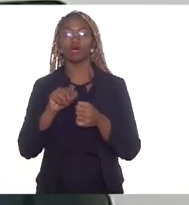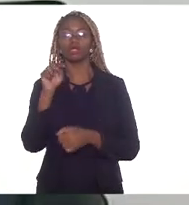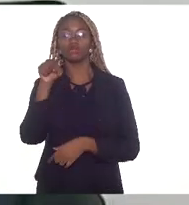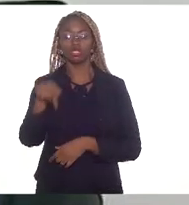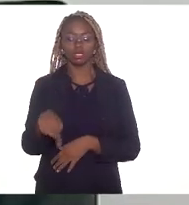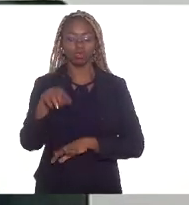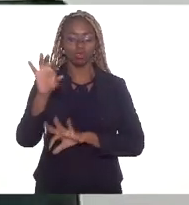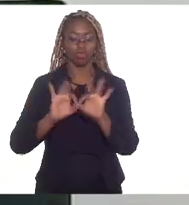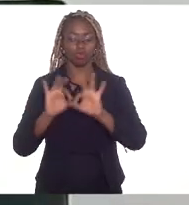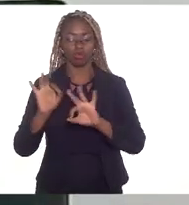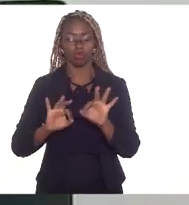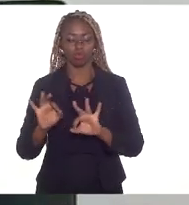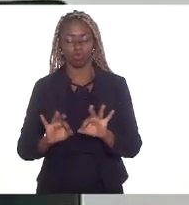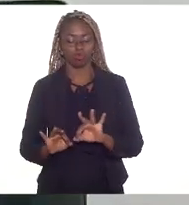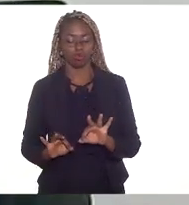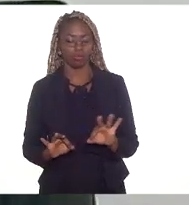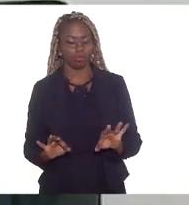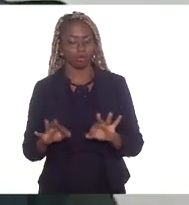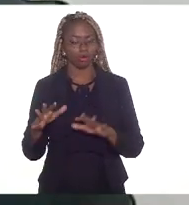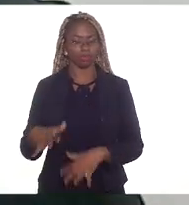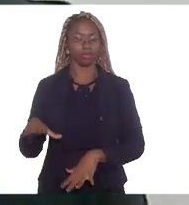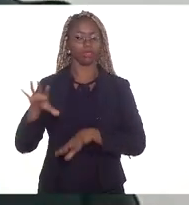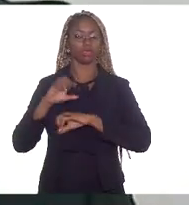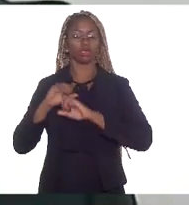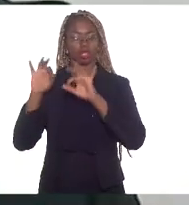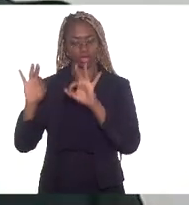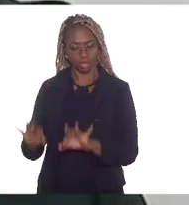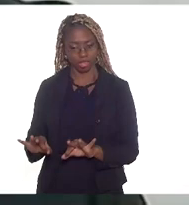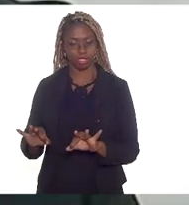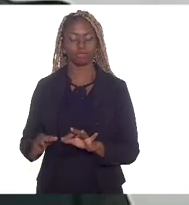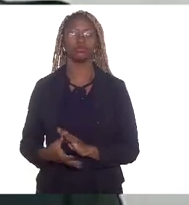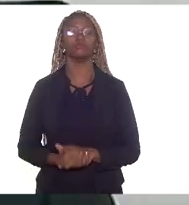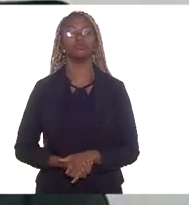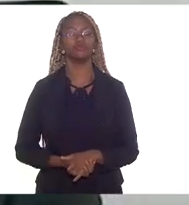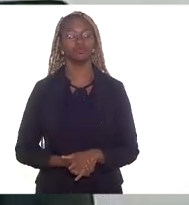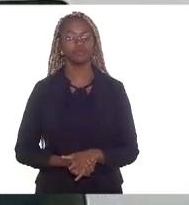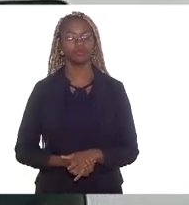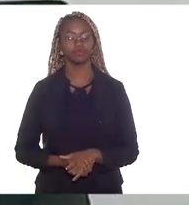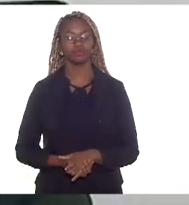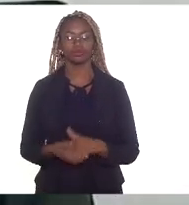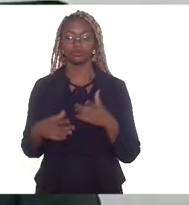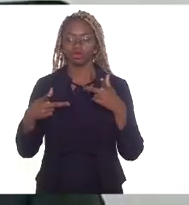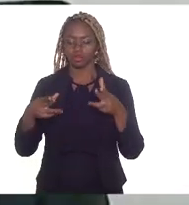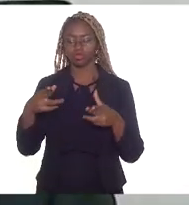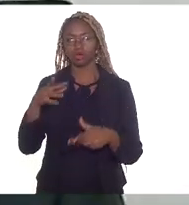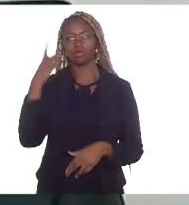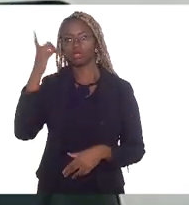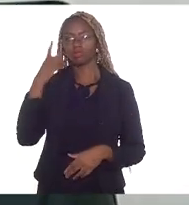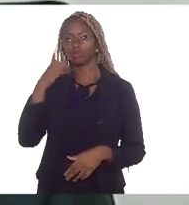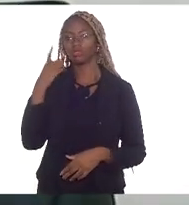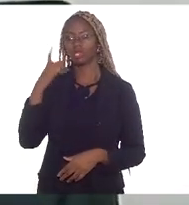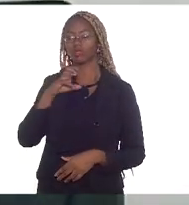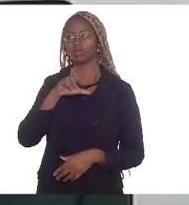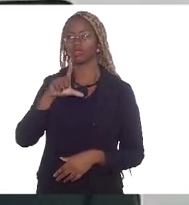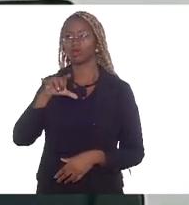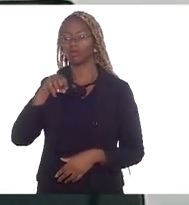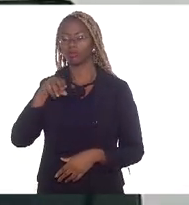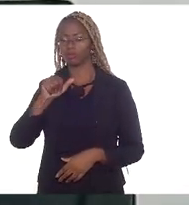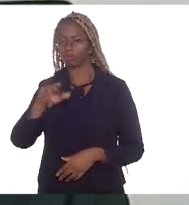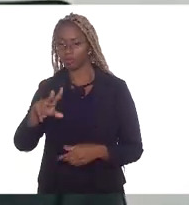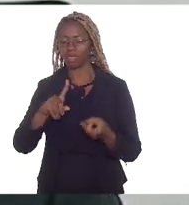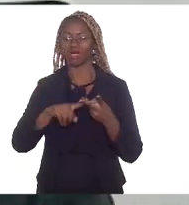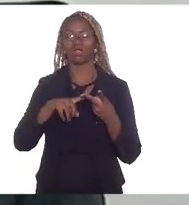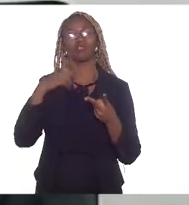um plano para uma adesão adequada, e bem diz o deputado Luiz Paulo, deputado Leomar, a preocupação da deputada Marta